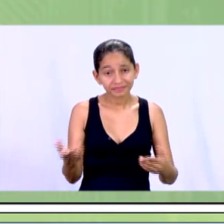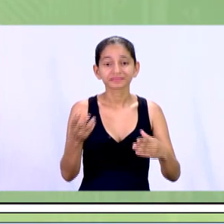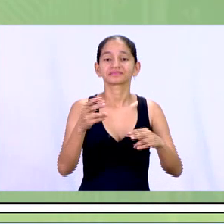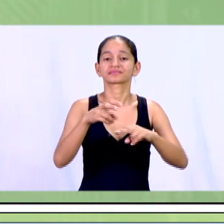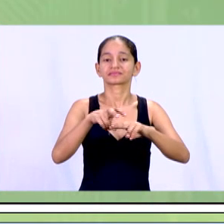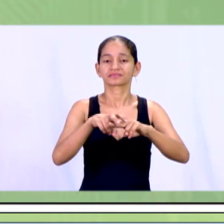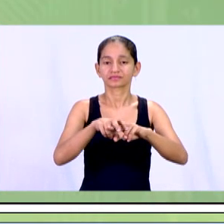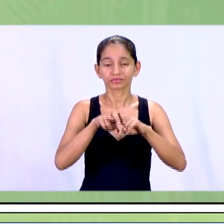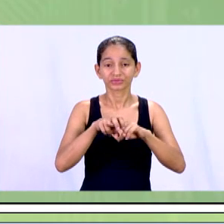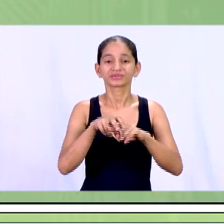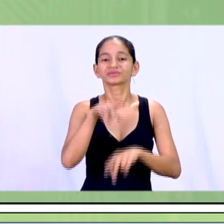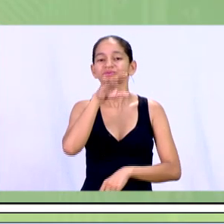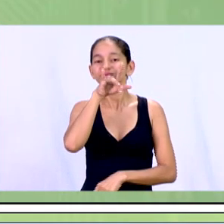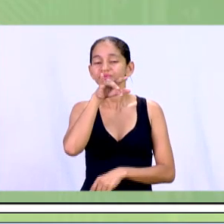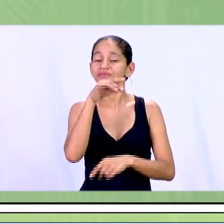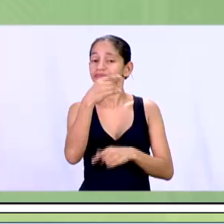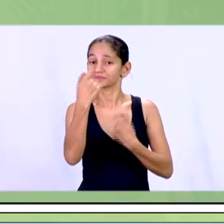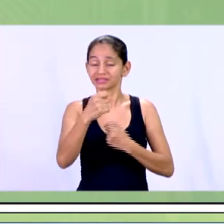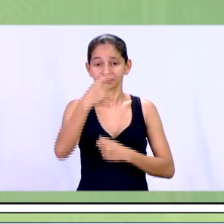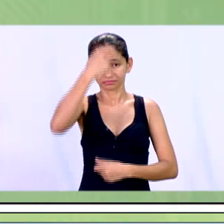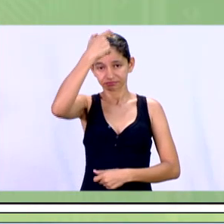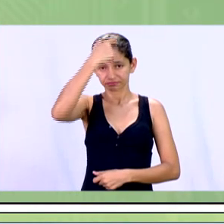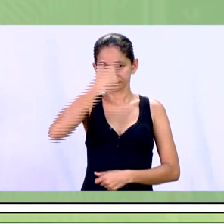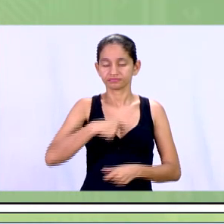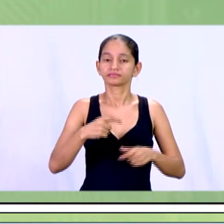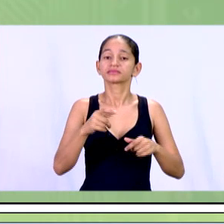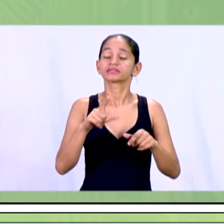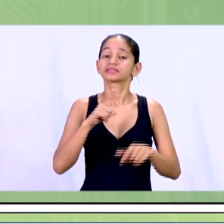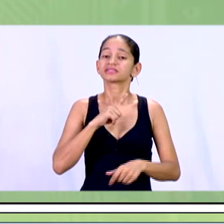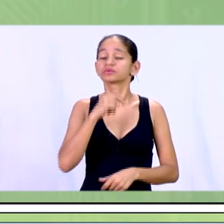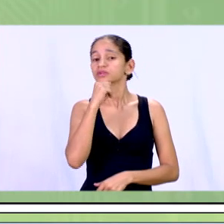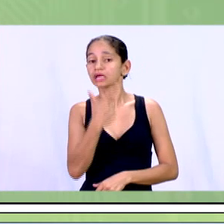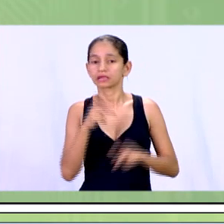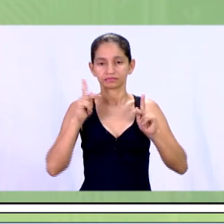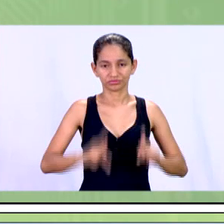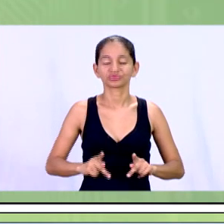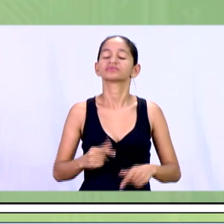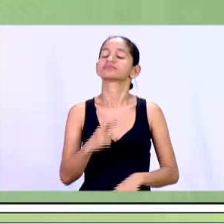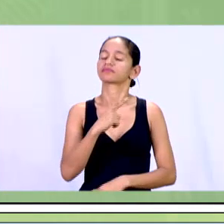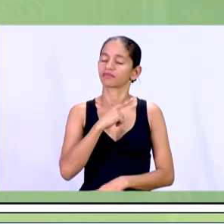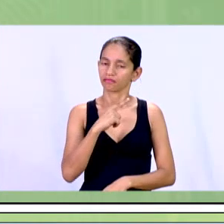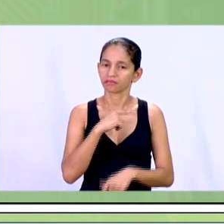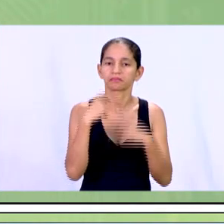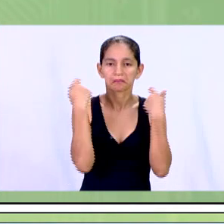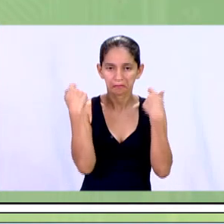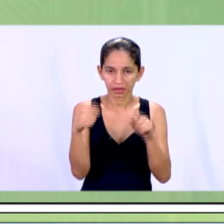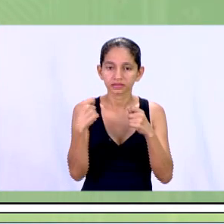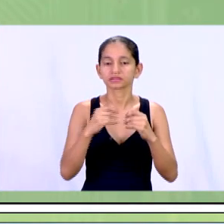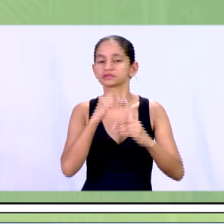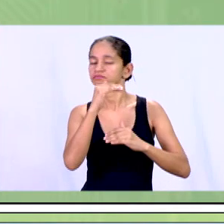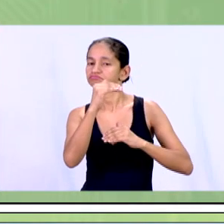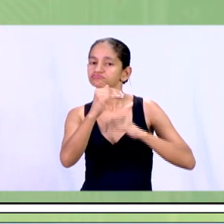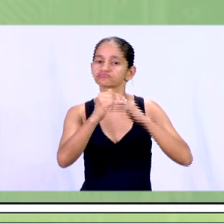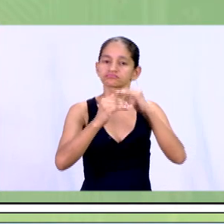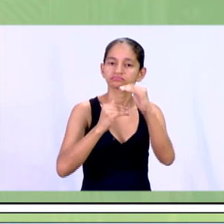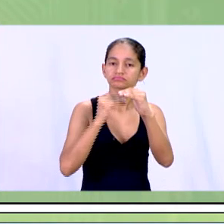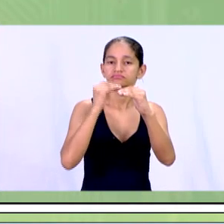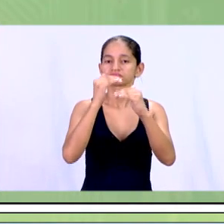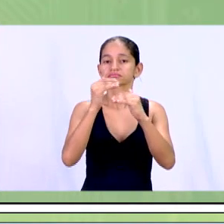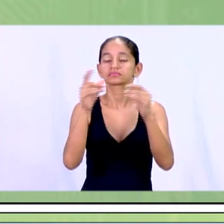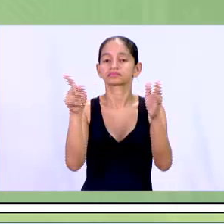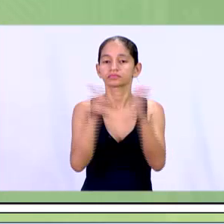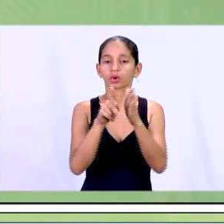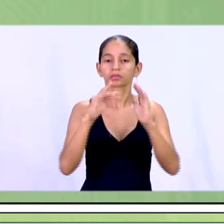é necessário que todo profissional e a própria empresa, né, construa uma